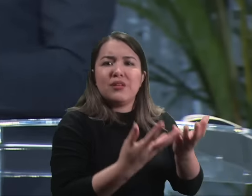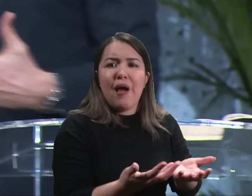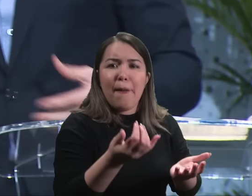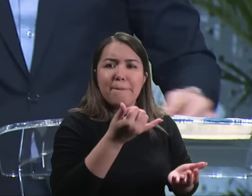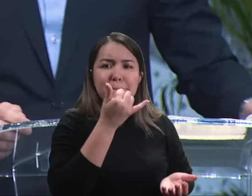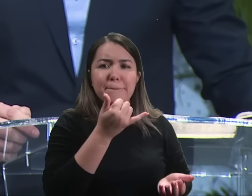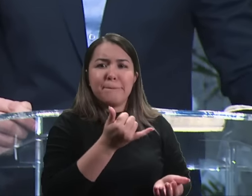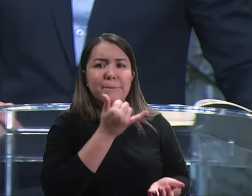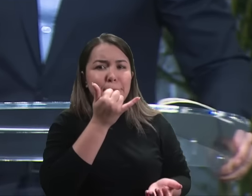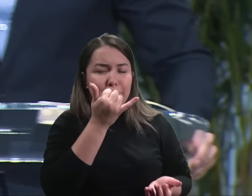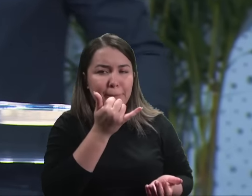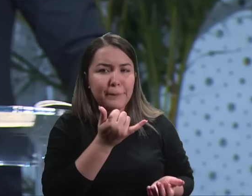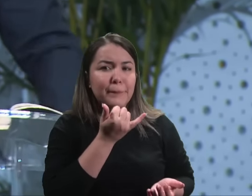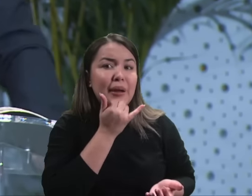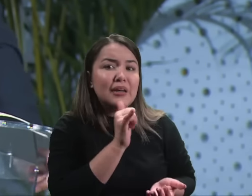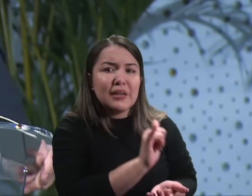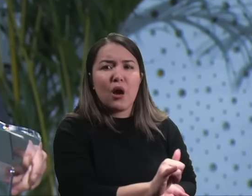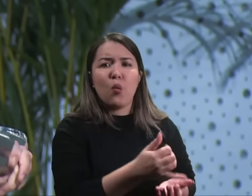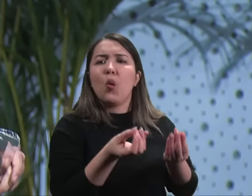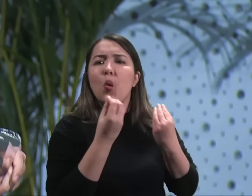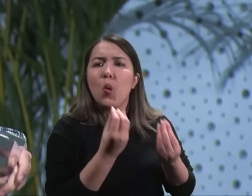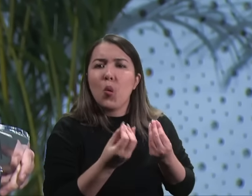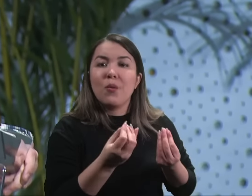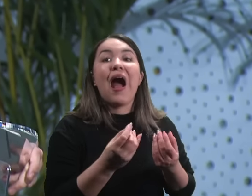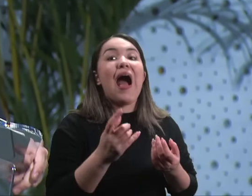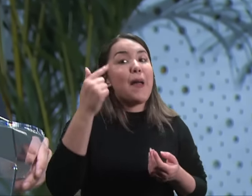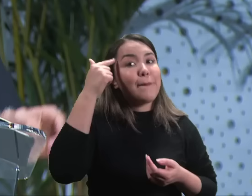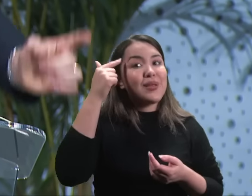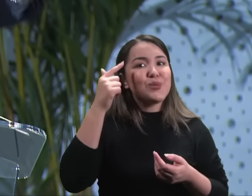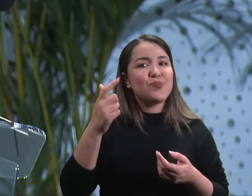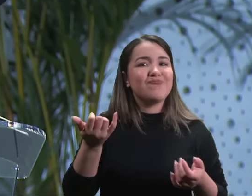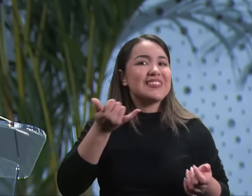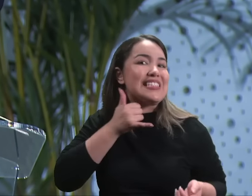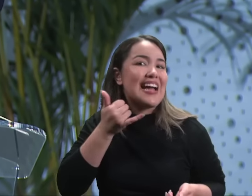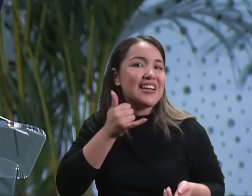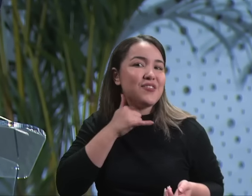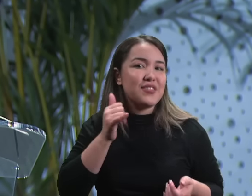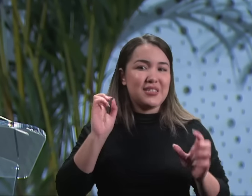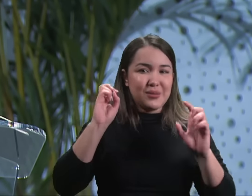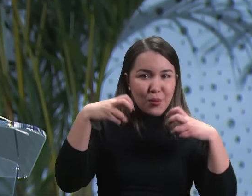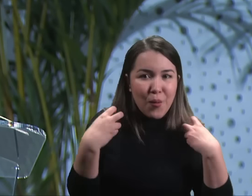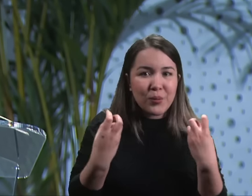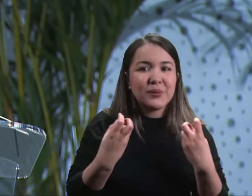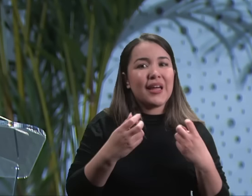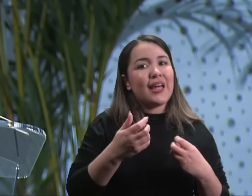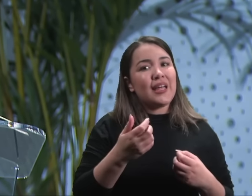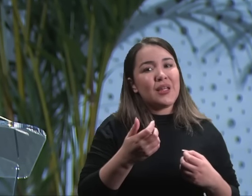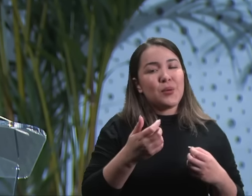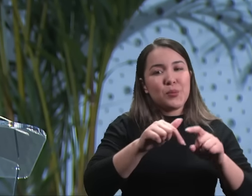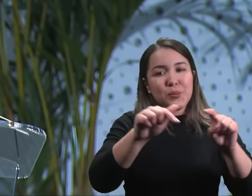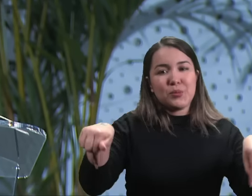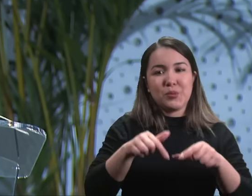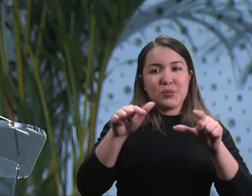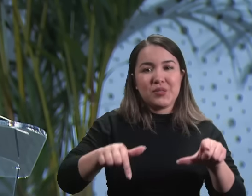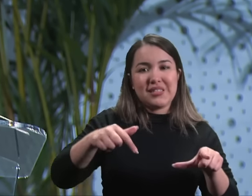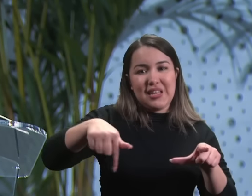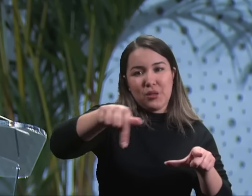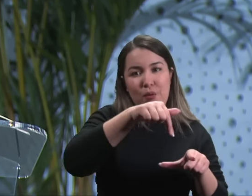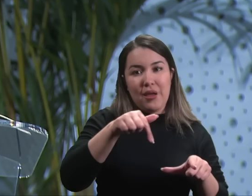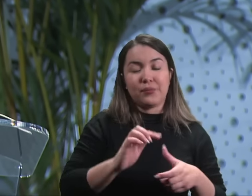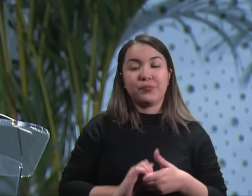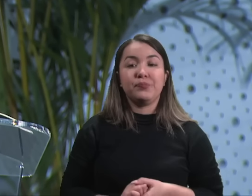através dos sacrifícios no santuário só que no santuário e no Monte Quando Deus